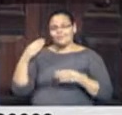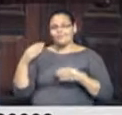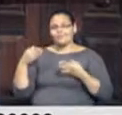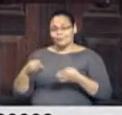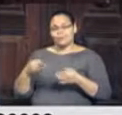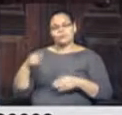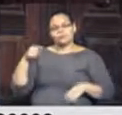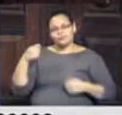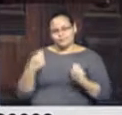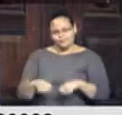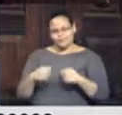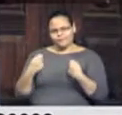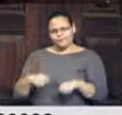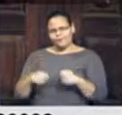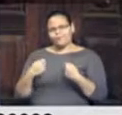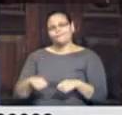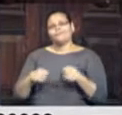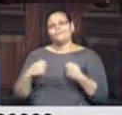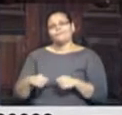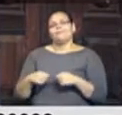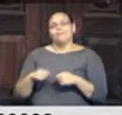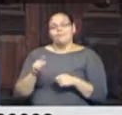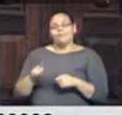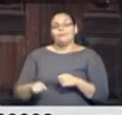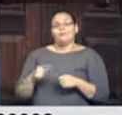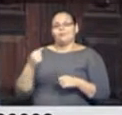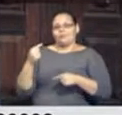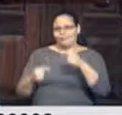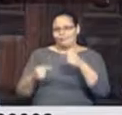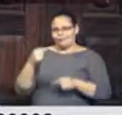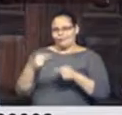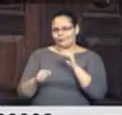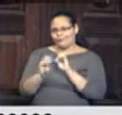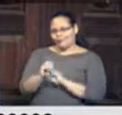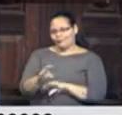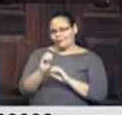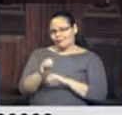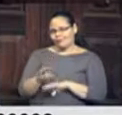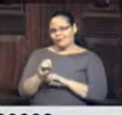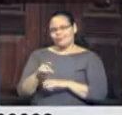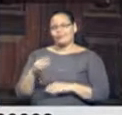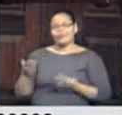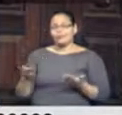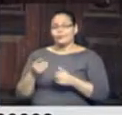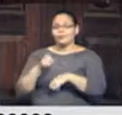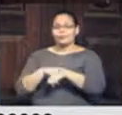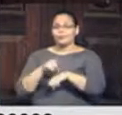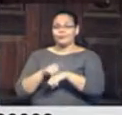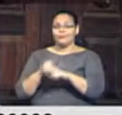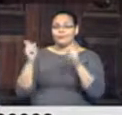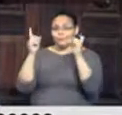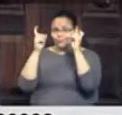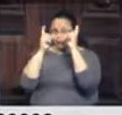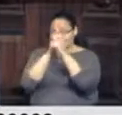que precisa preservar as políticas de educação, quando ele, nesse momento